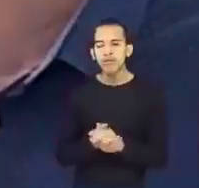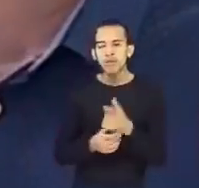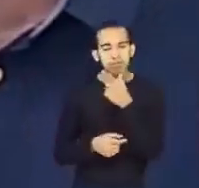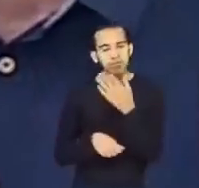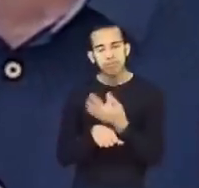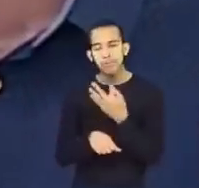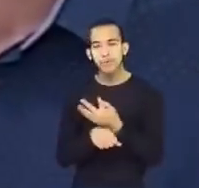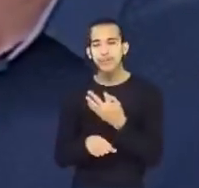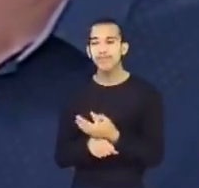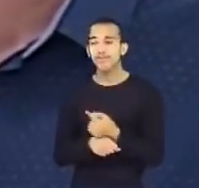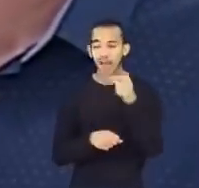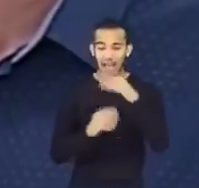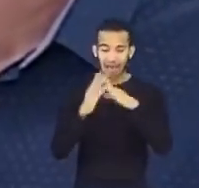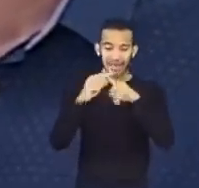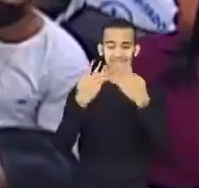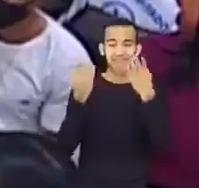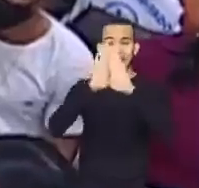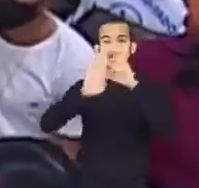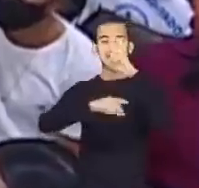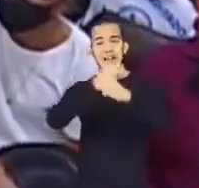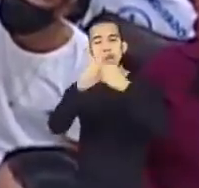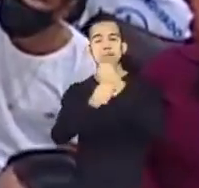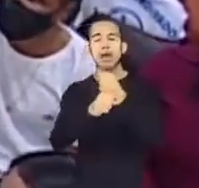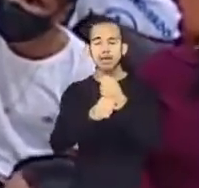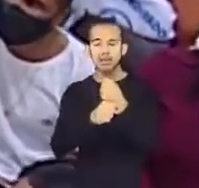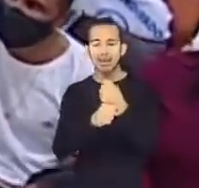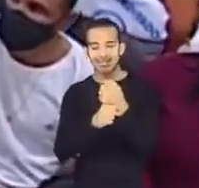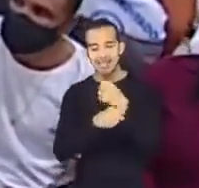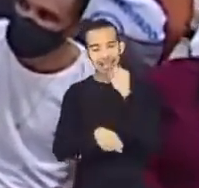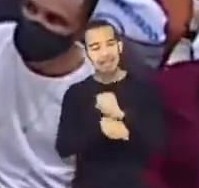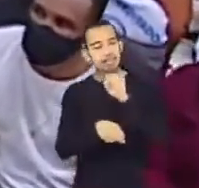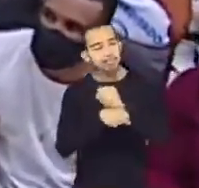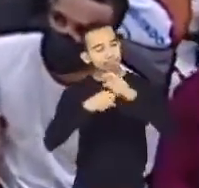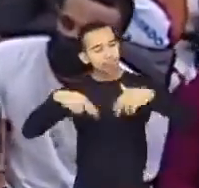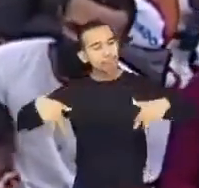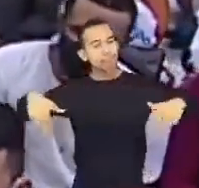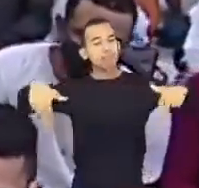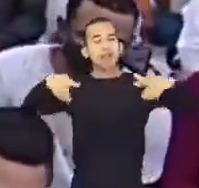Isso aqui ficou 5 anos fechado e a gente em volta do templo. Quem lembra disso aí?